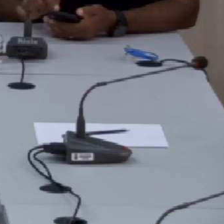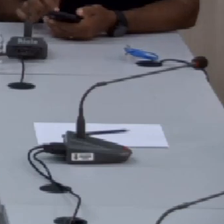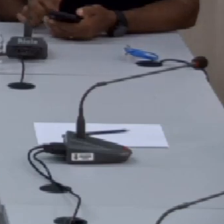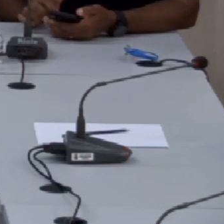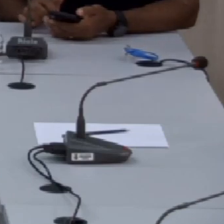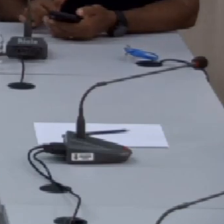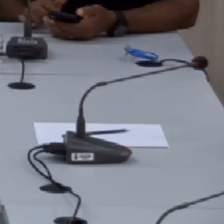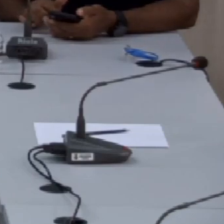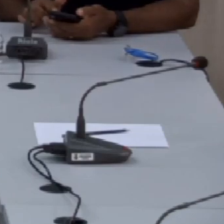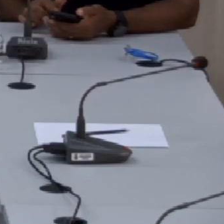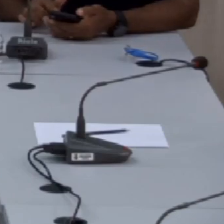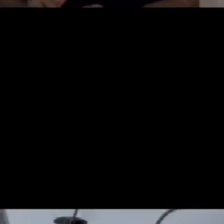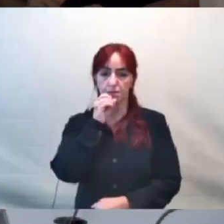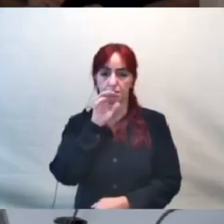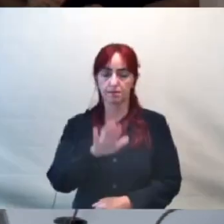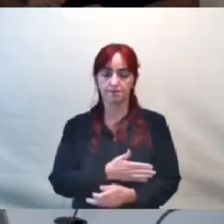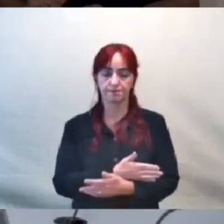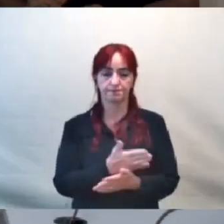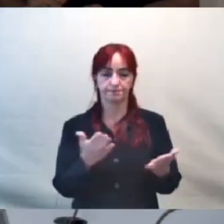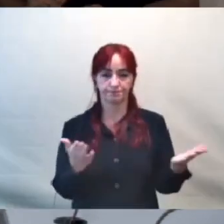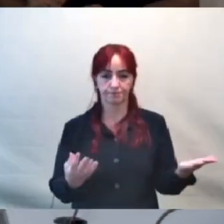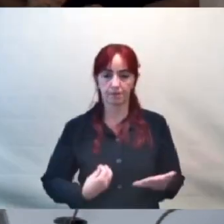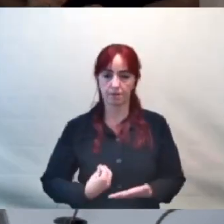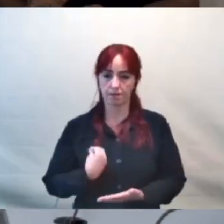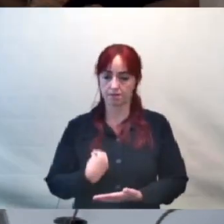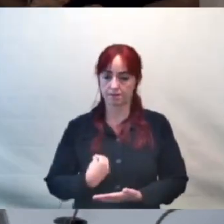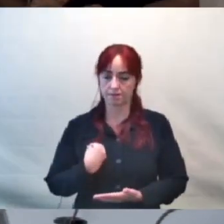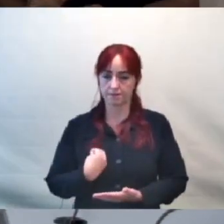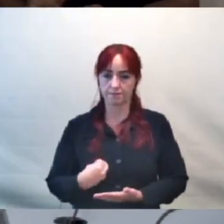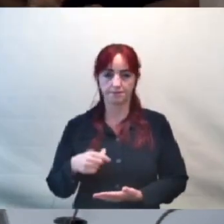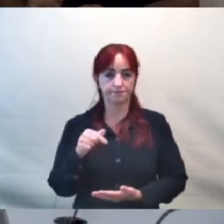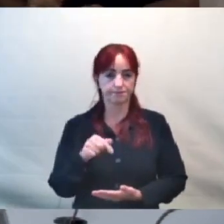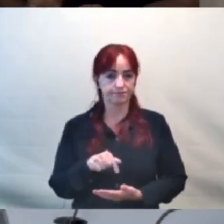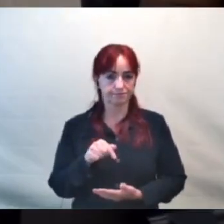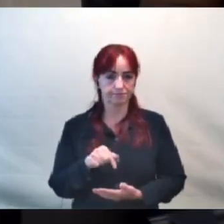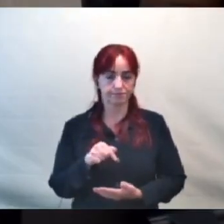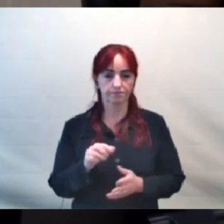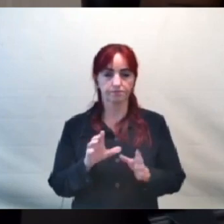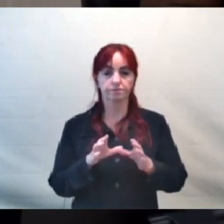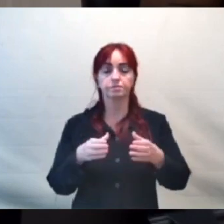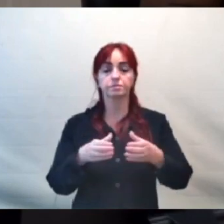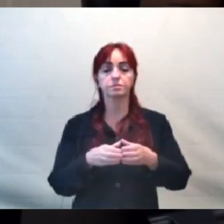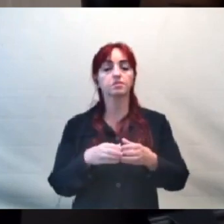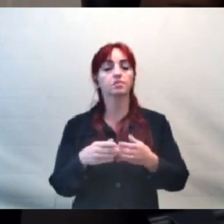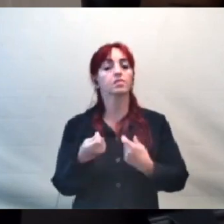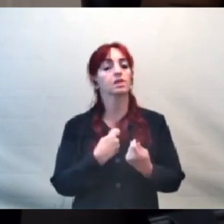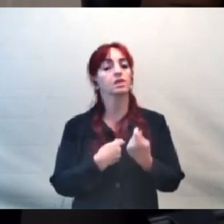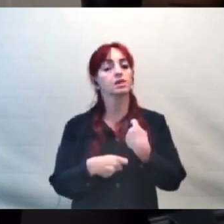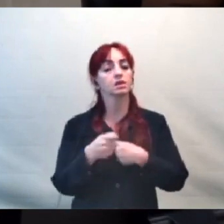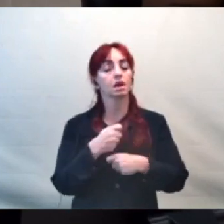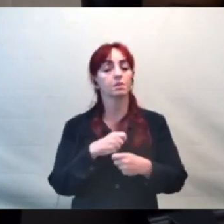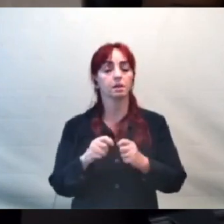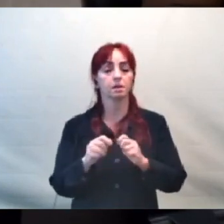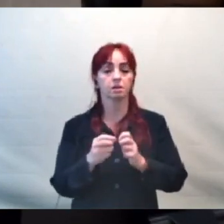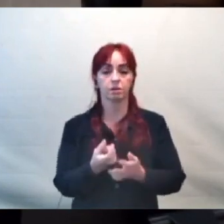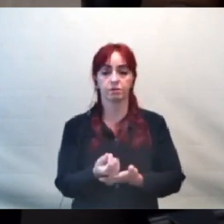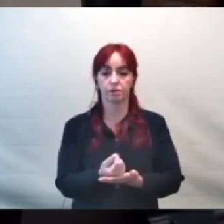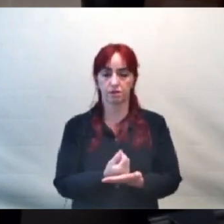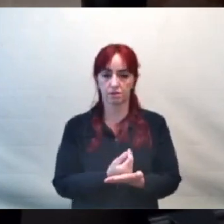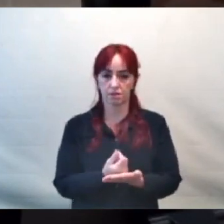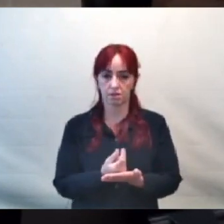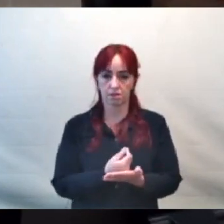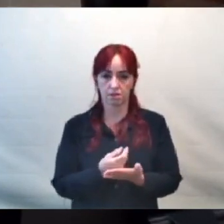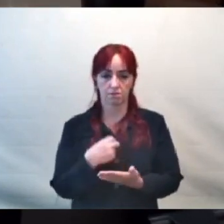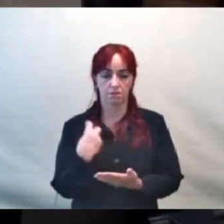e a todas que estão participando aqui dessa Comissão de Orçamento e Finanças, para que nós possamos